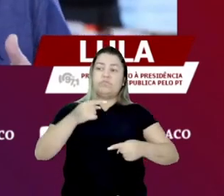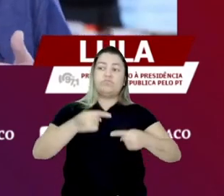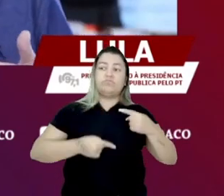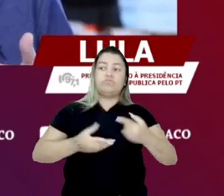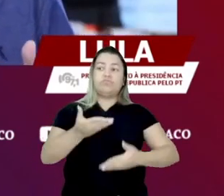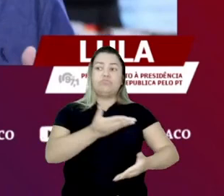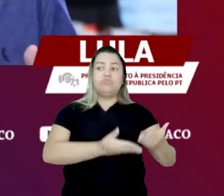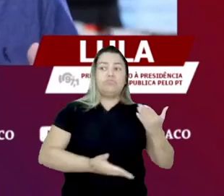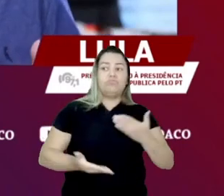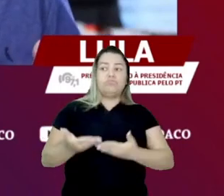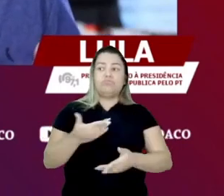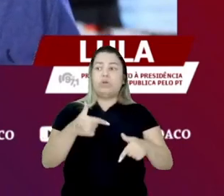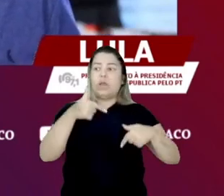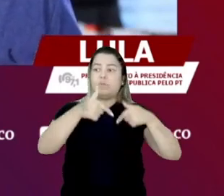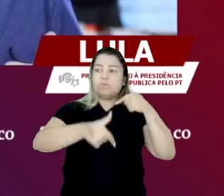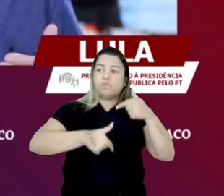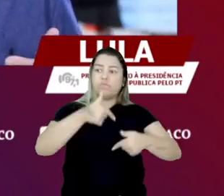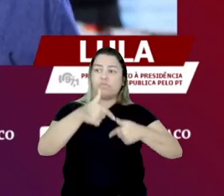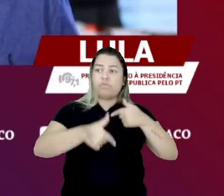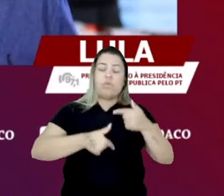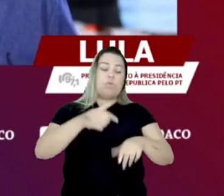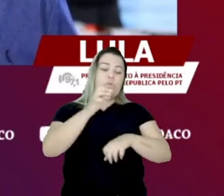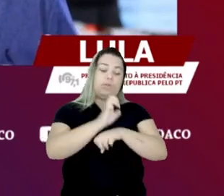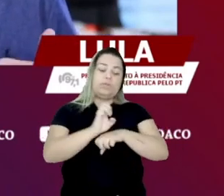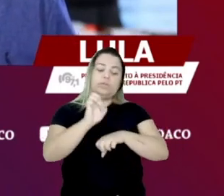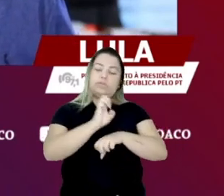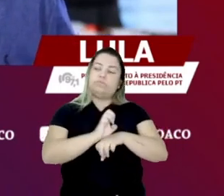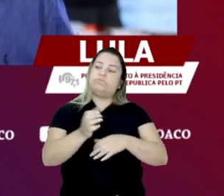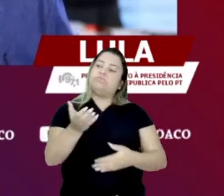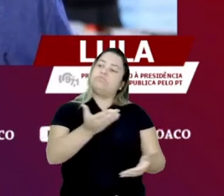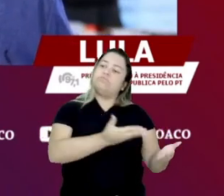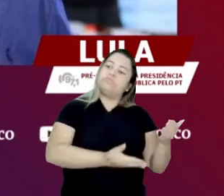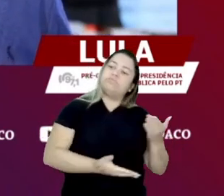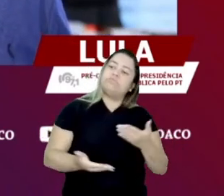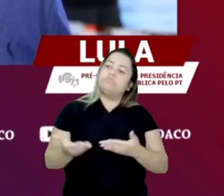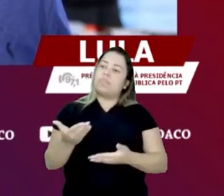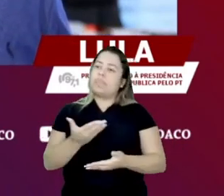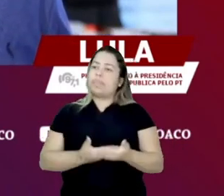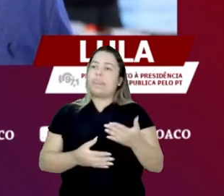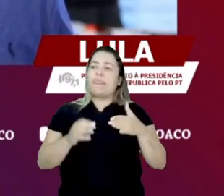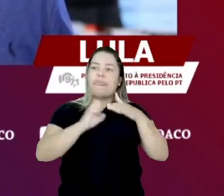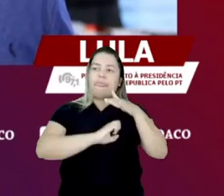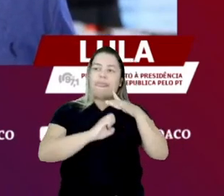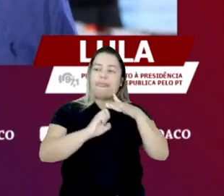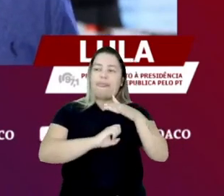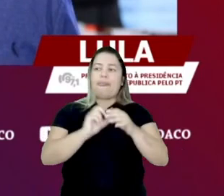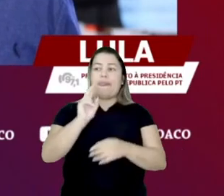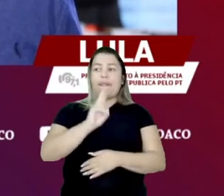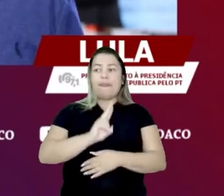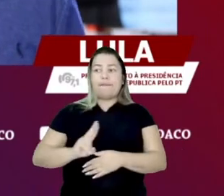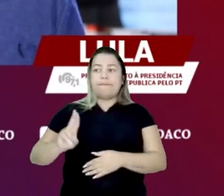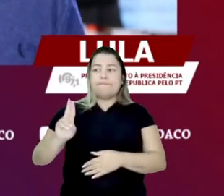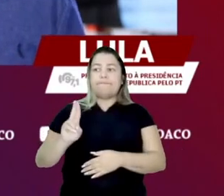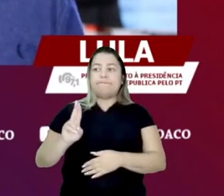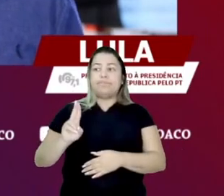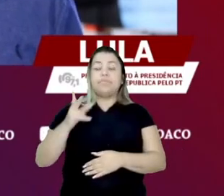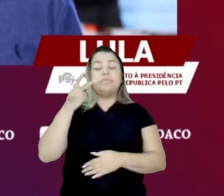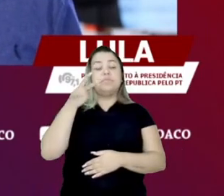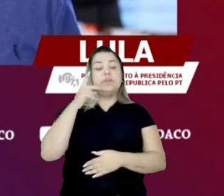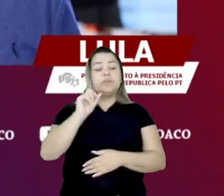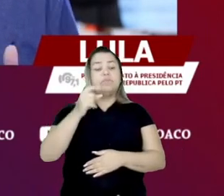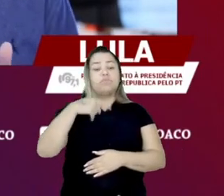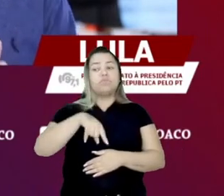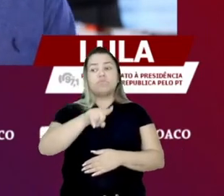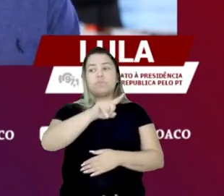tente construir uma coisa moderna, civilizada do século XXI. Fazer o que fez na Espanha agora.